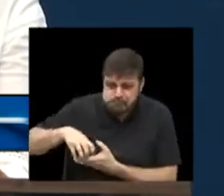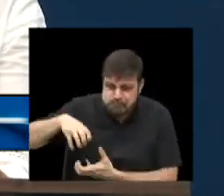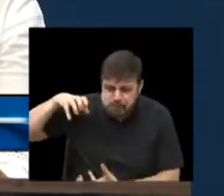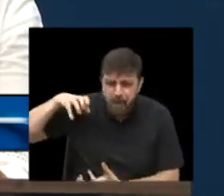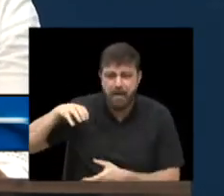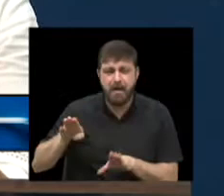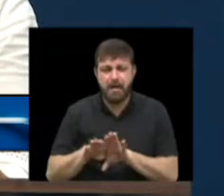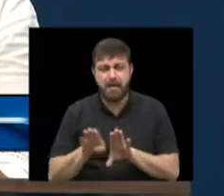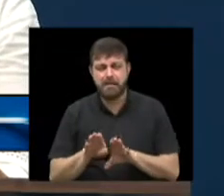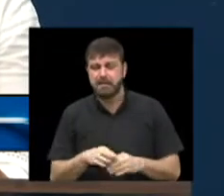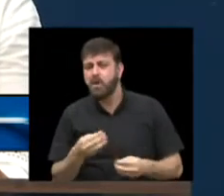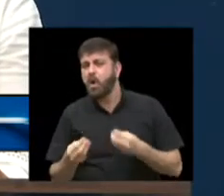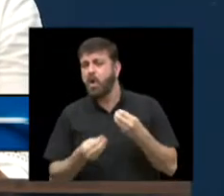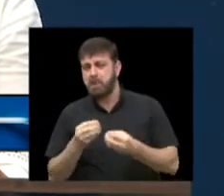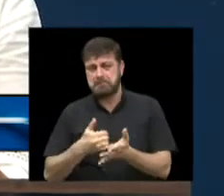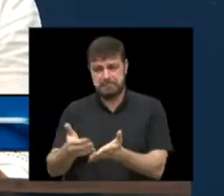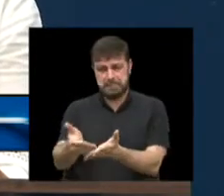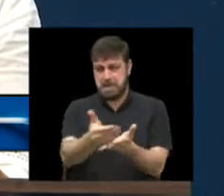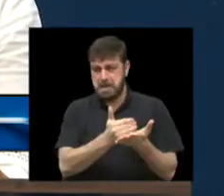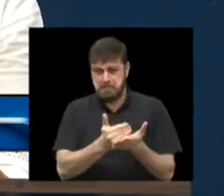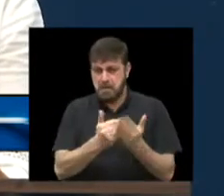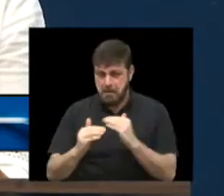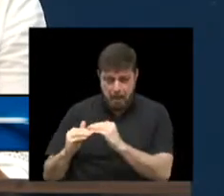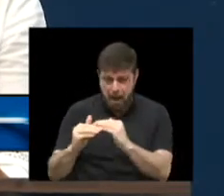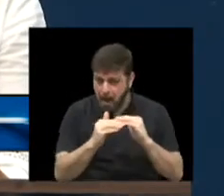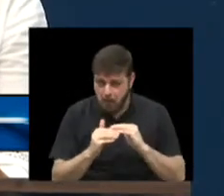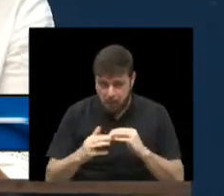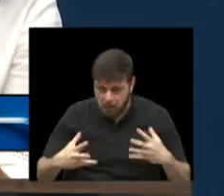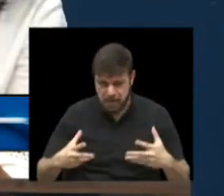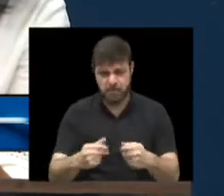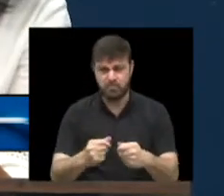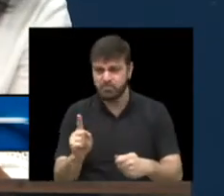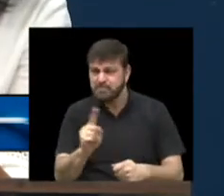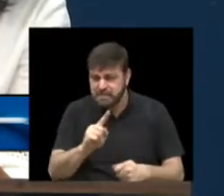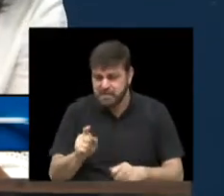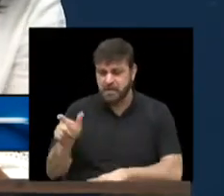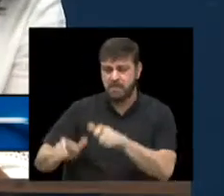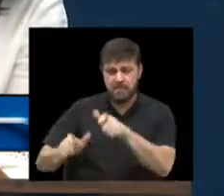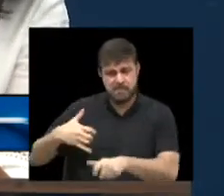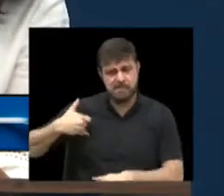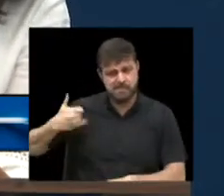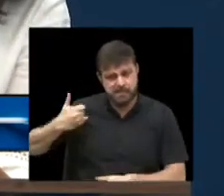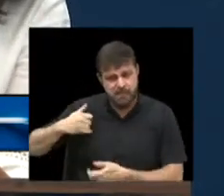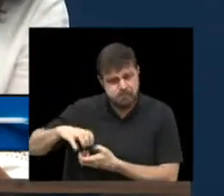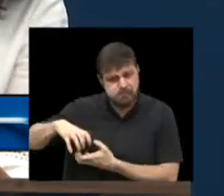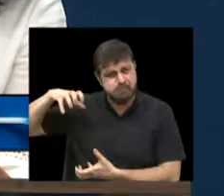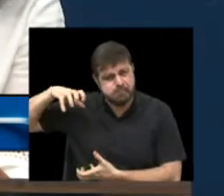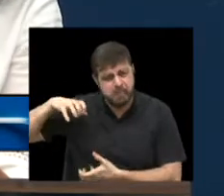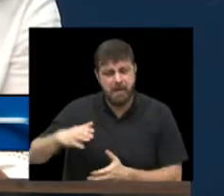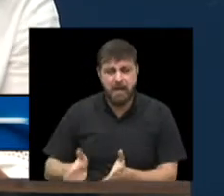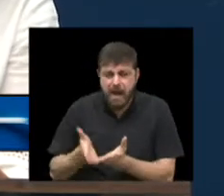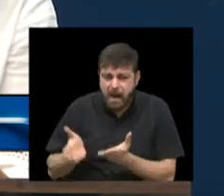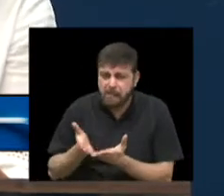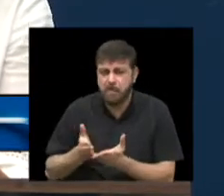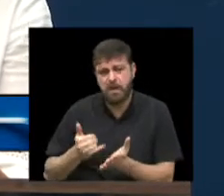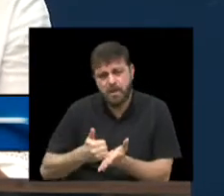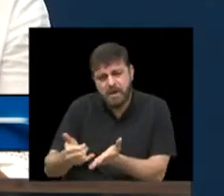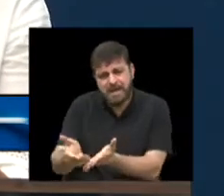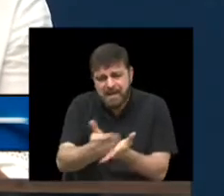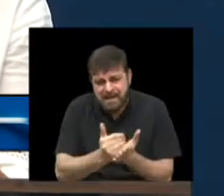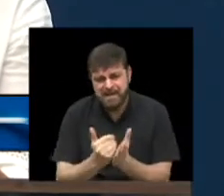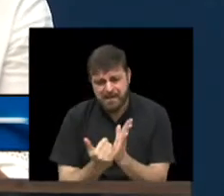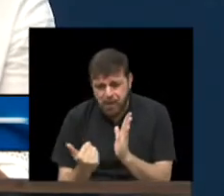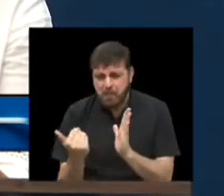pessoas de baixa renda. Ou seja, são emendas legais, na minha concepção, e esse é o debate que eu gostaria de apresentar